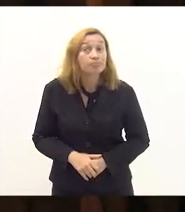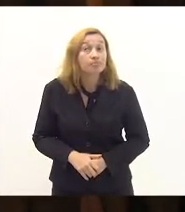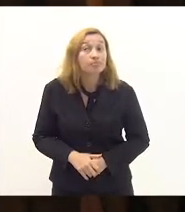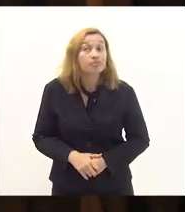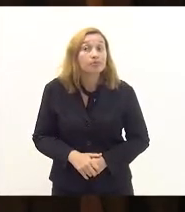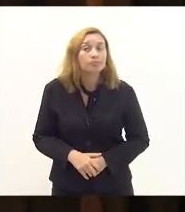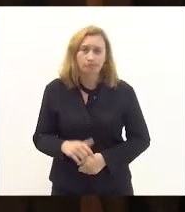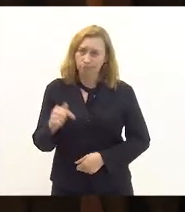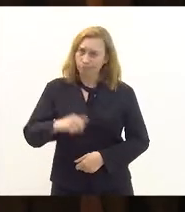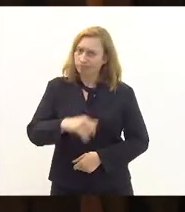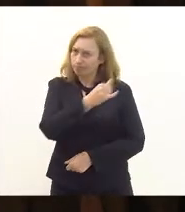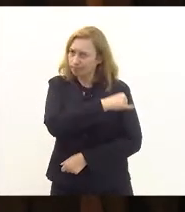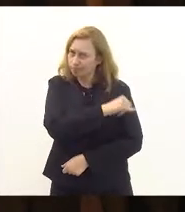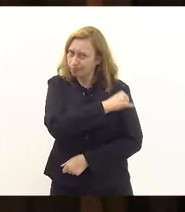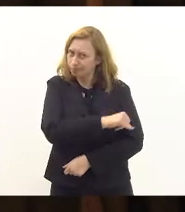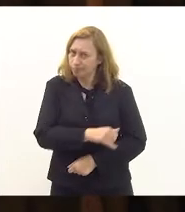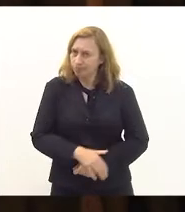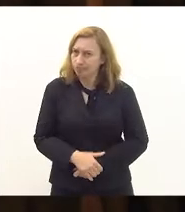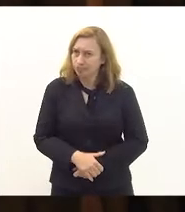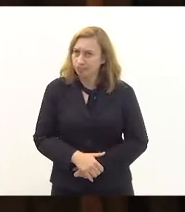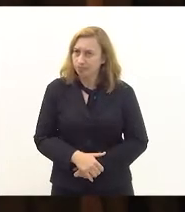E aqui no Rio de Janeiro,